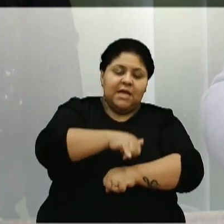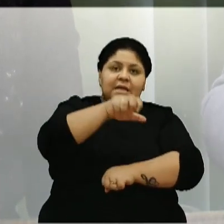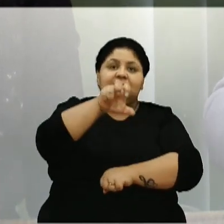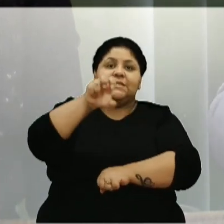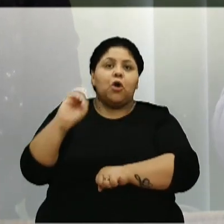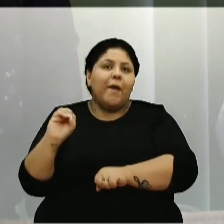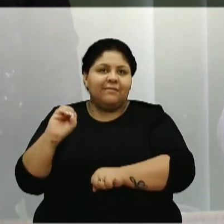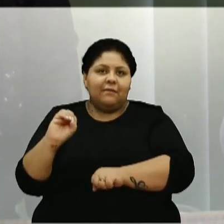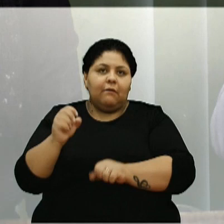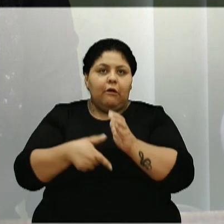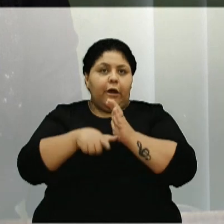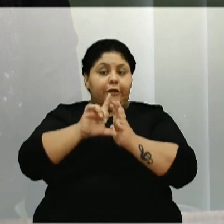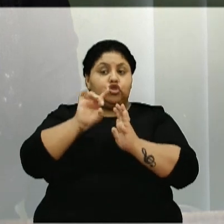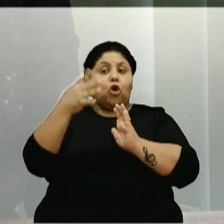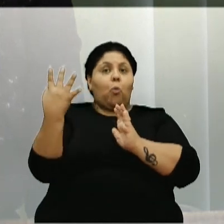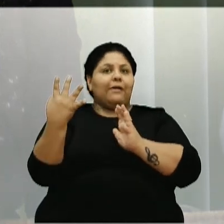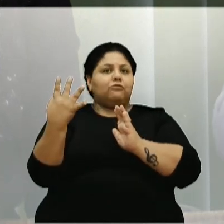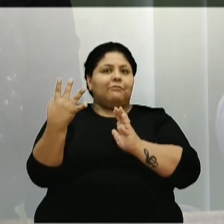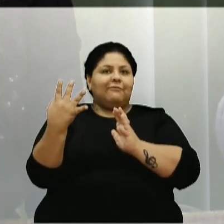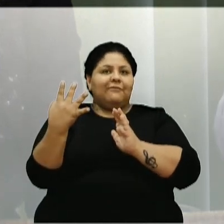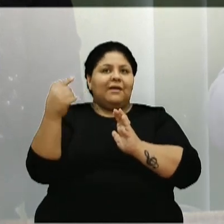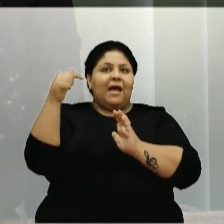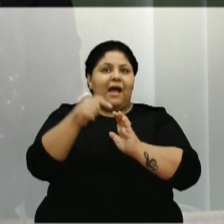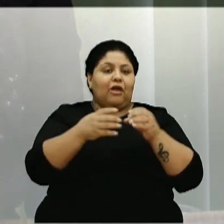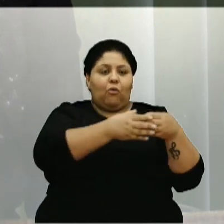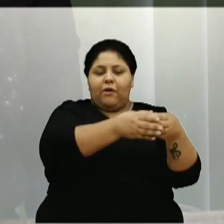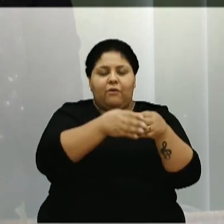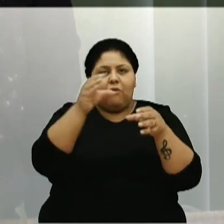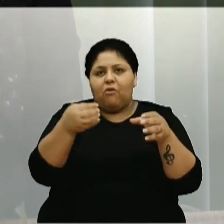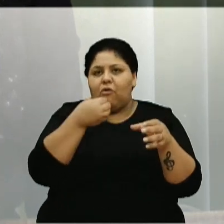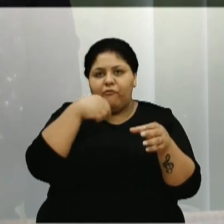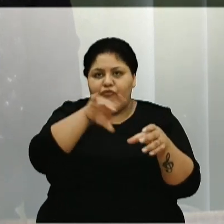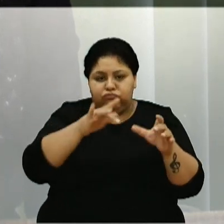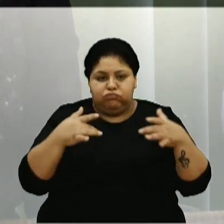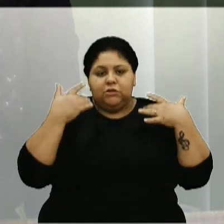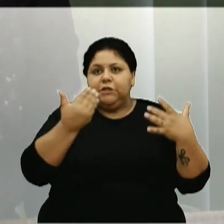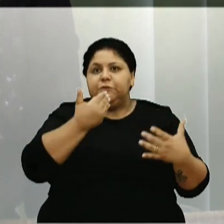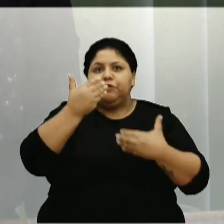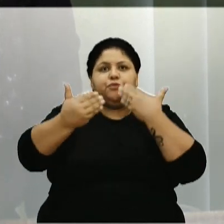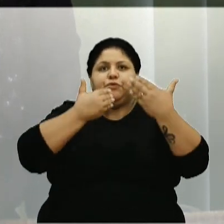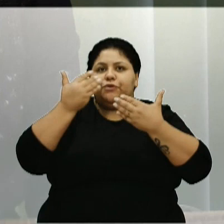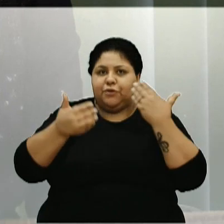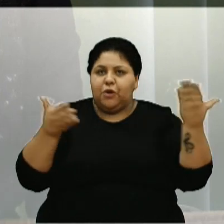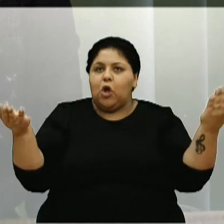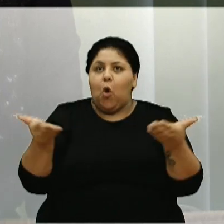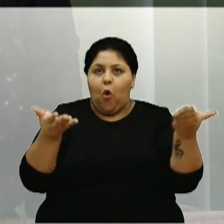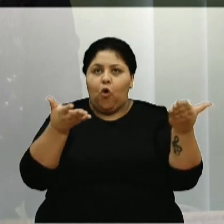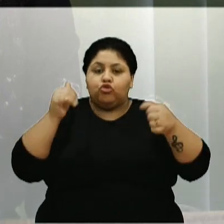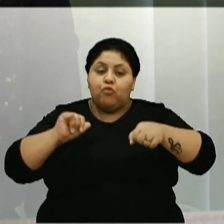só 4, né, com o nosso pessoal. Claro que a gente se assustou e pediu socorro. Hoje o espaço aéreo está